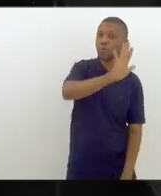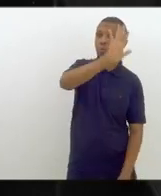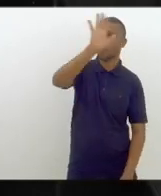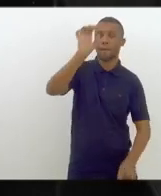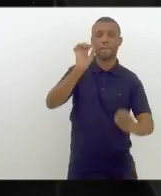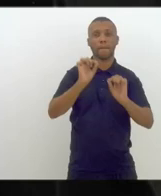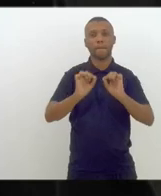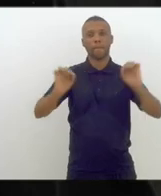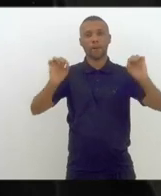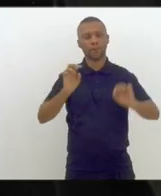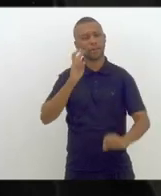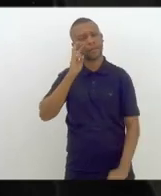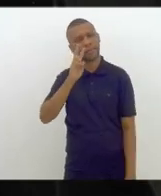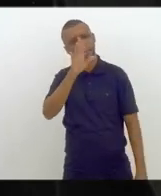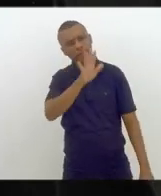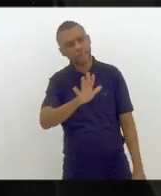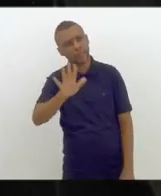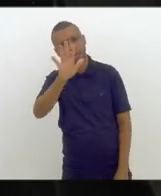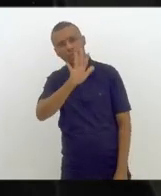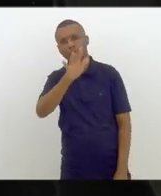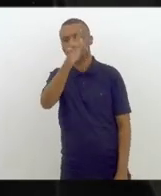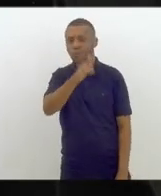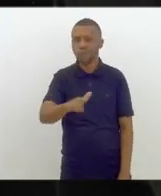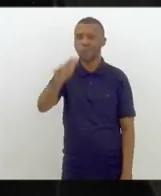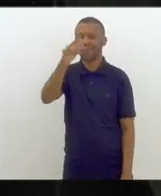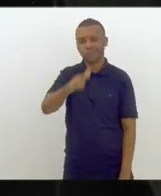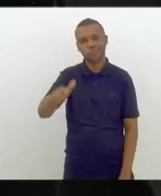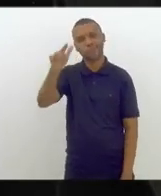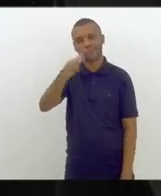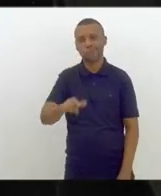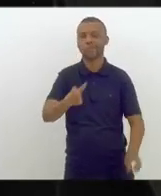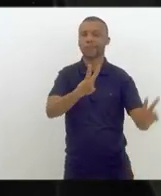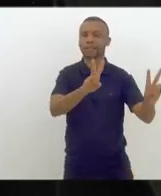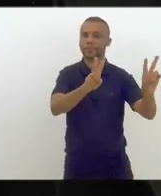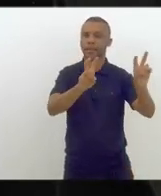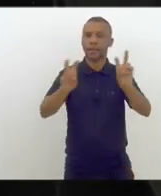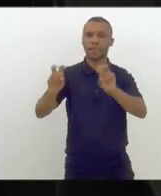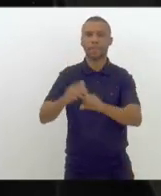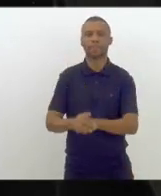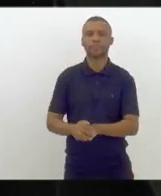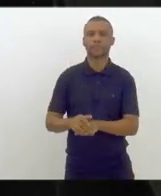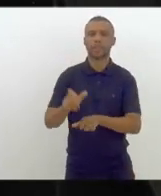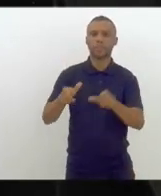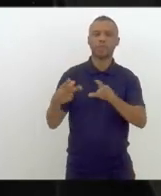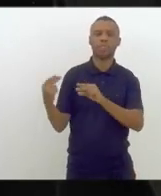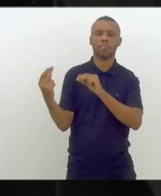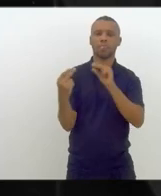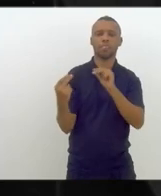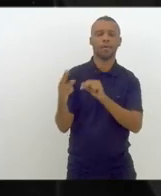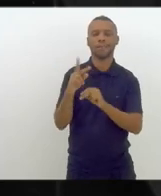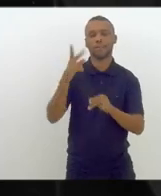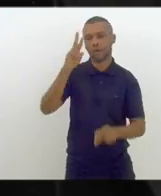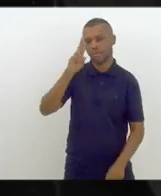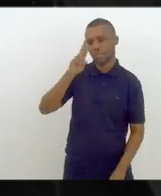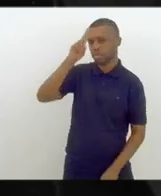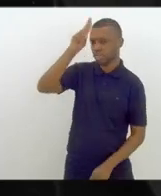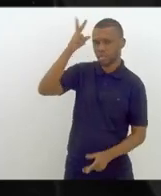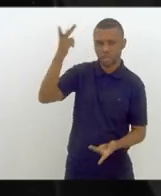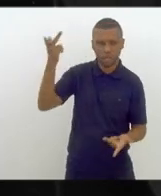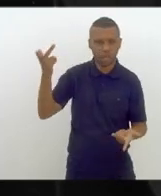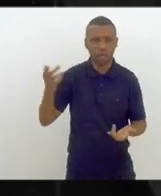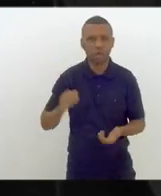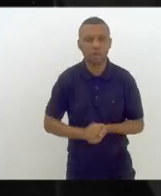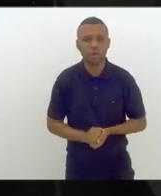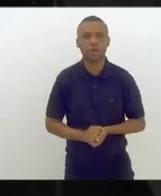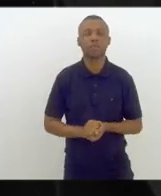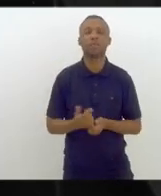vê cenas repetitivas sobre o mesmo assunto e as pessoas falam que vão mudar